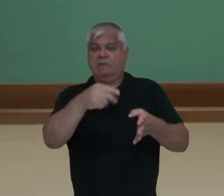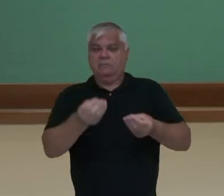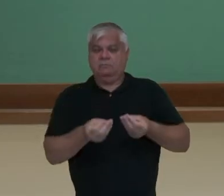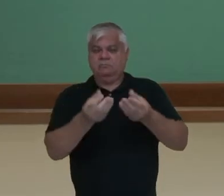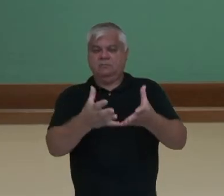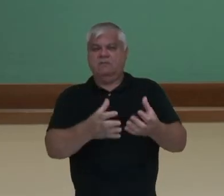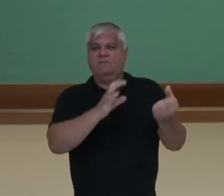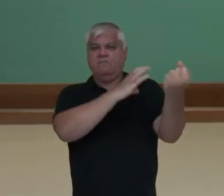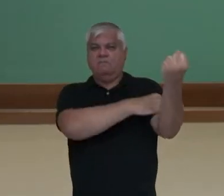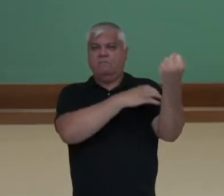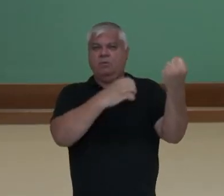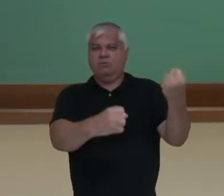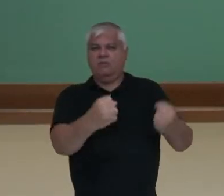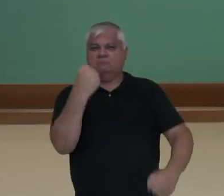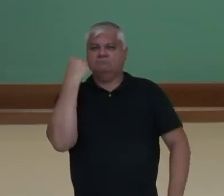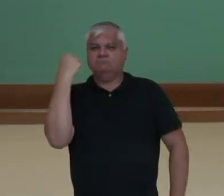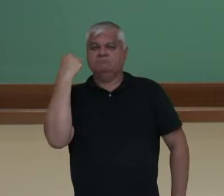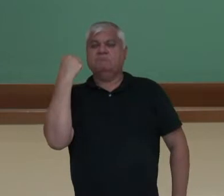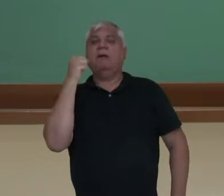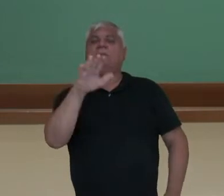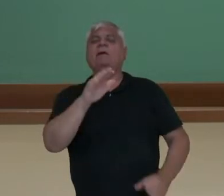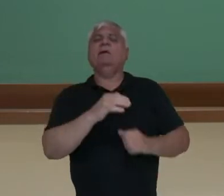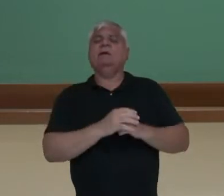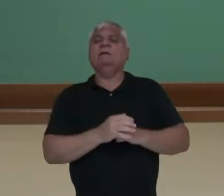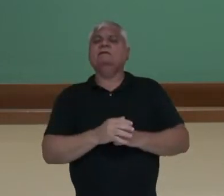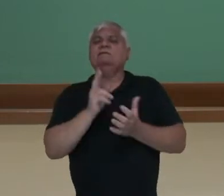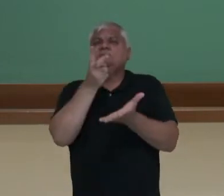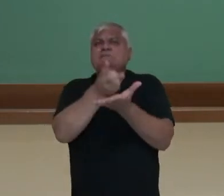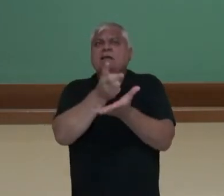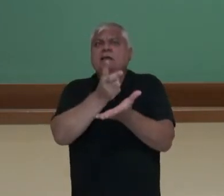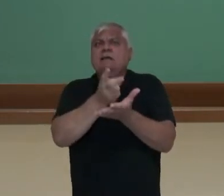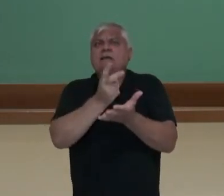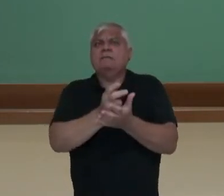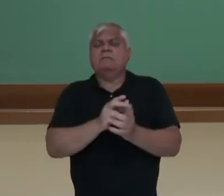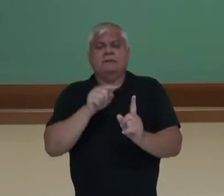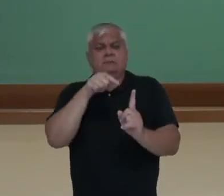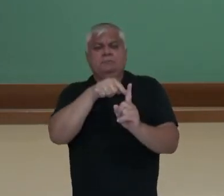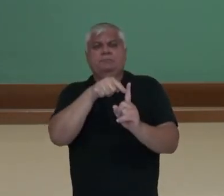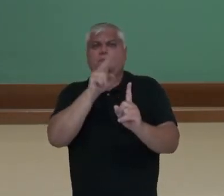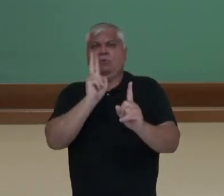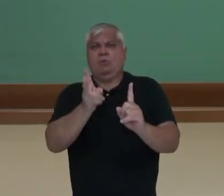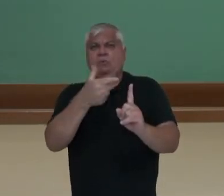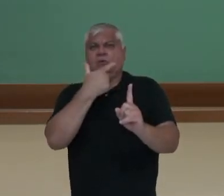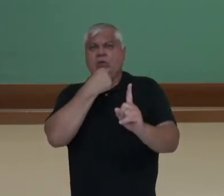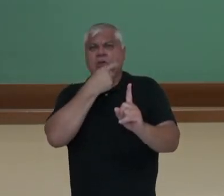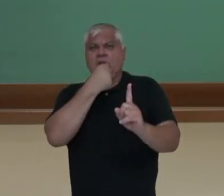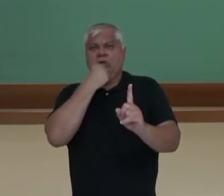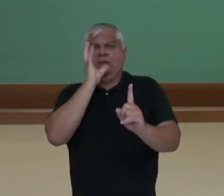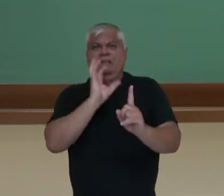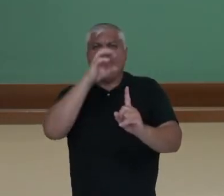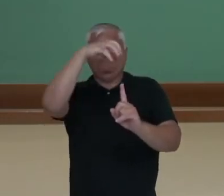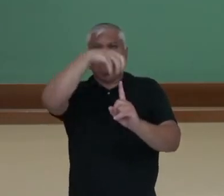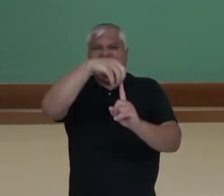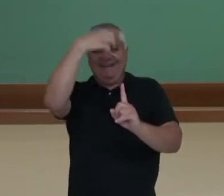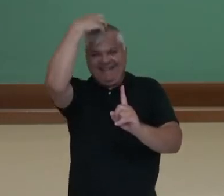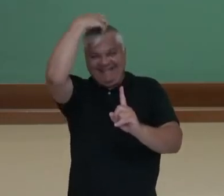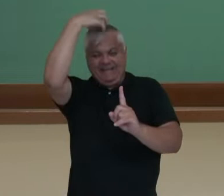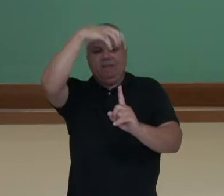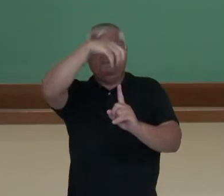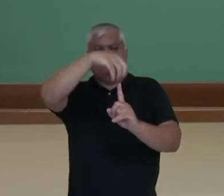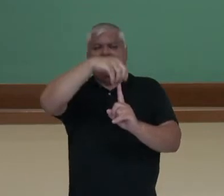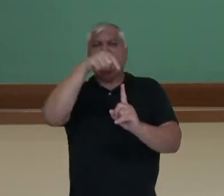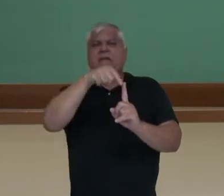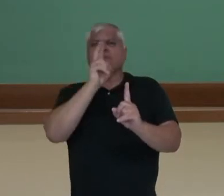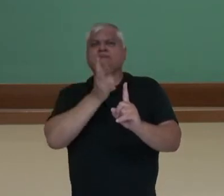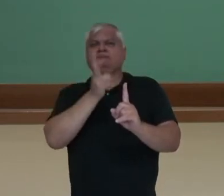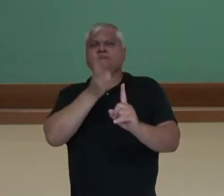final do Império Romano. E é claro que essa centralização do poder nas mãos do imperador vai gerar disputa de